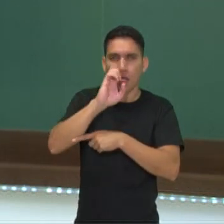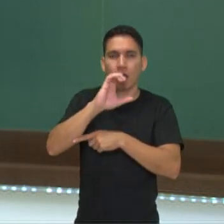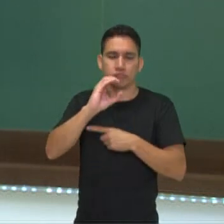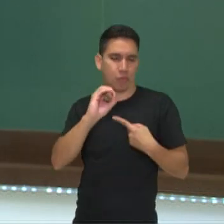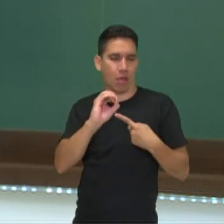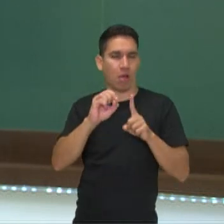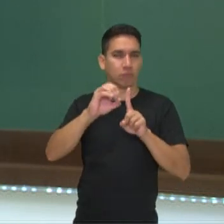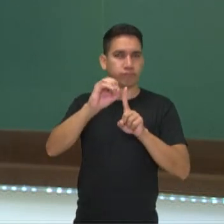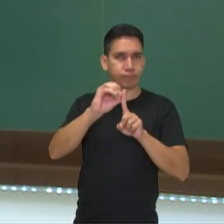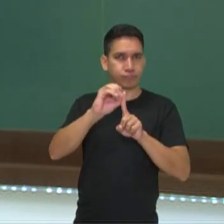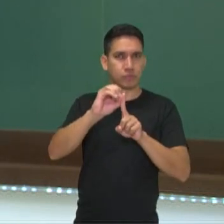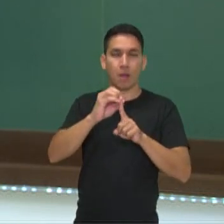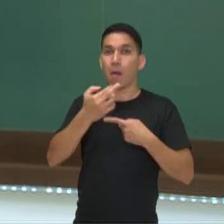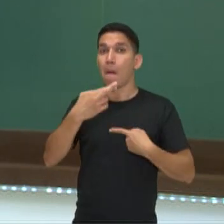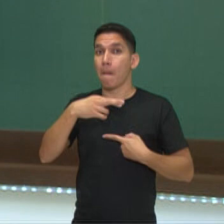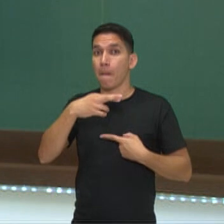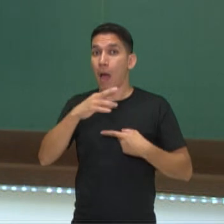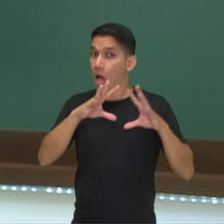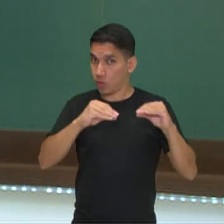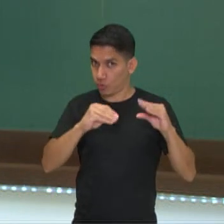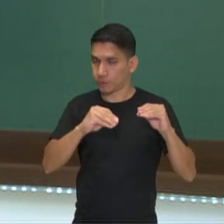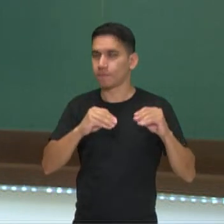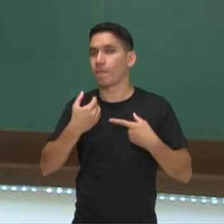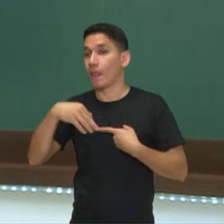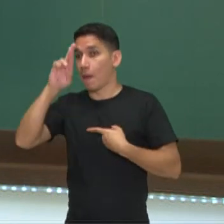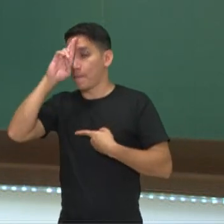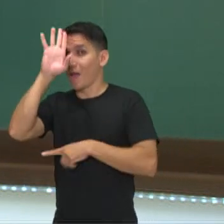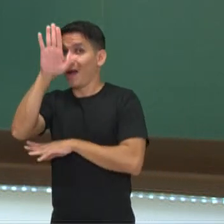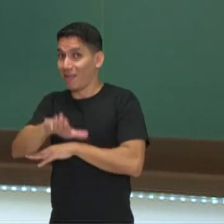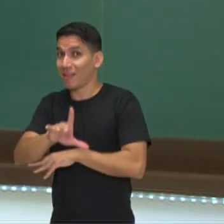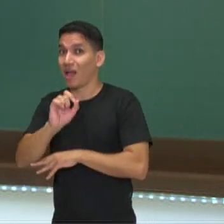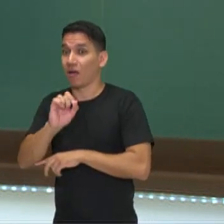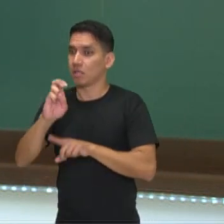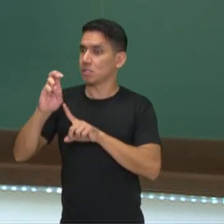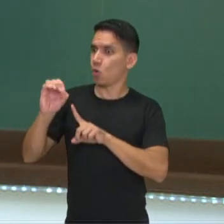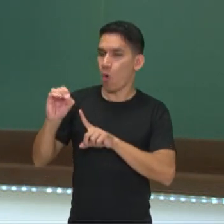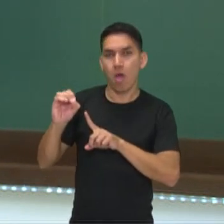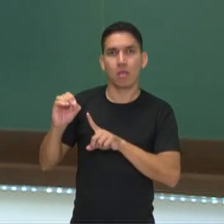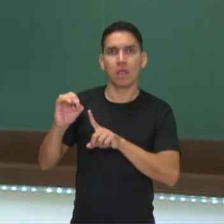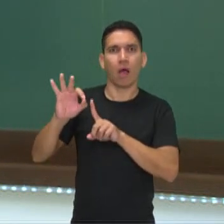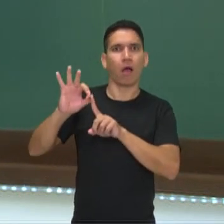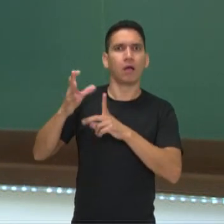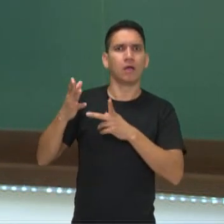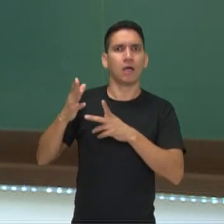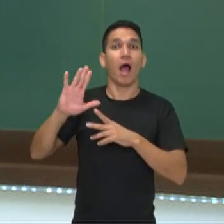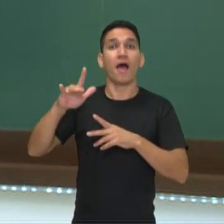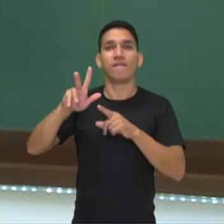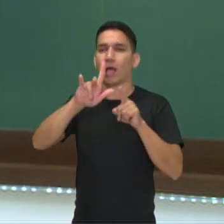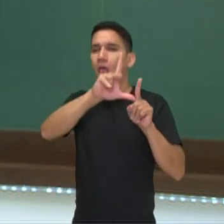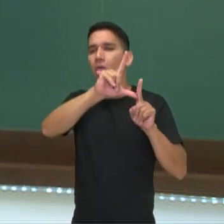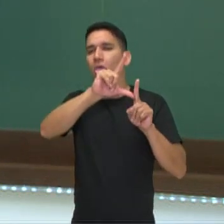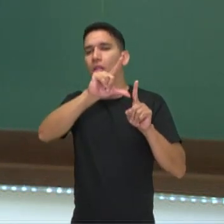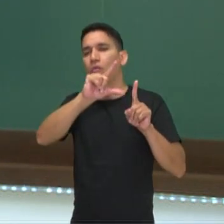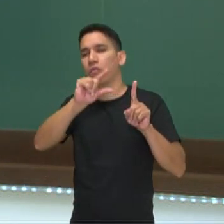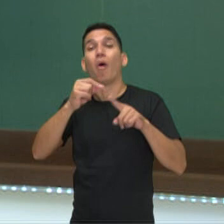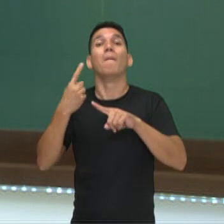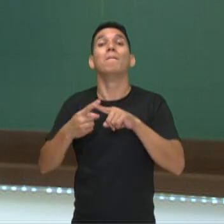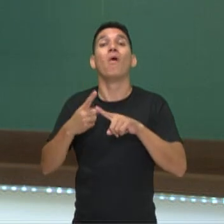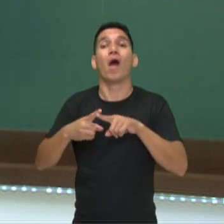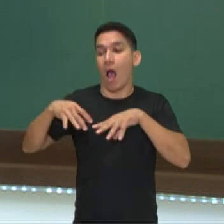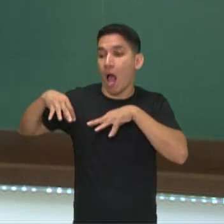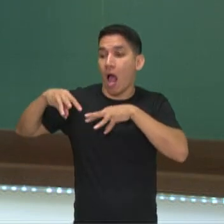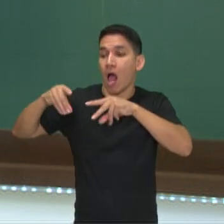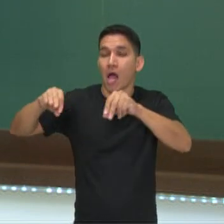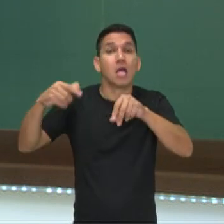graus, meio-dia, 50 graus, e daí a temperatura vai caindo, tá? Por quê? Porque a areia não